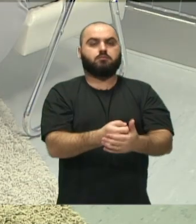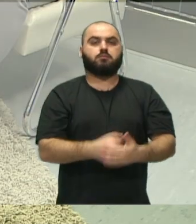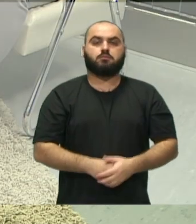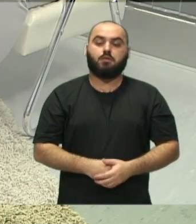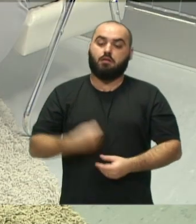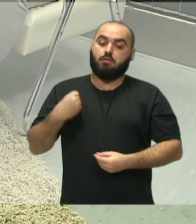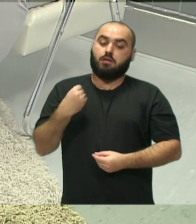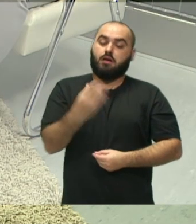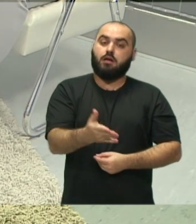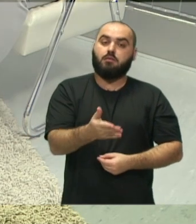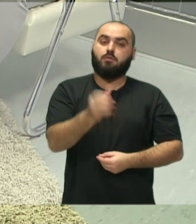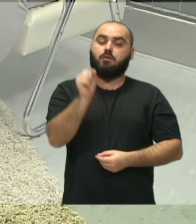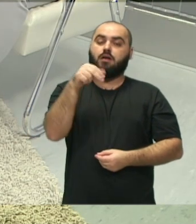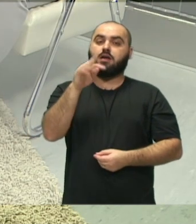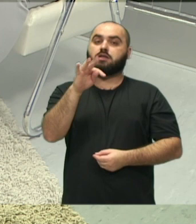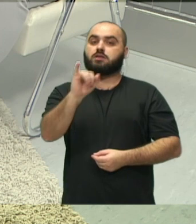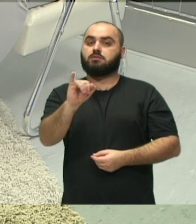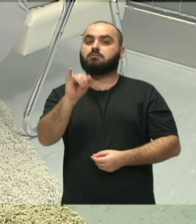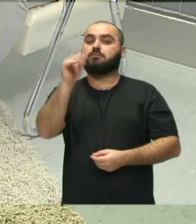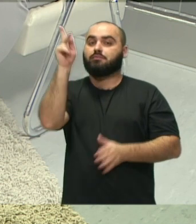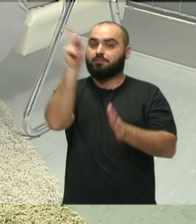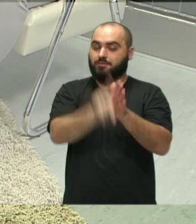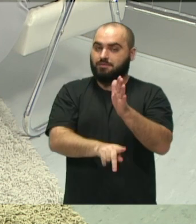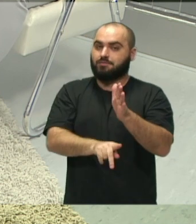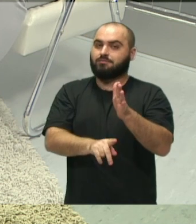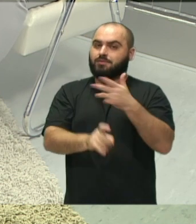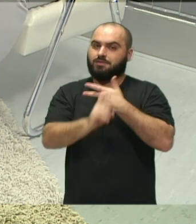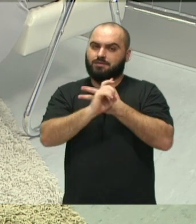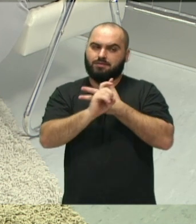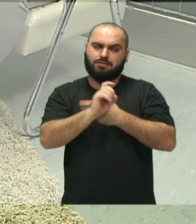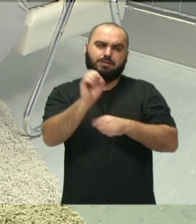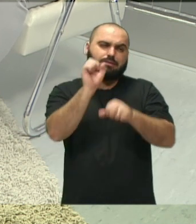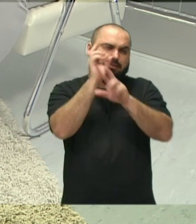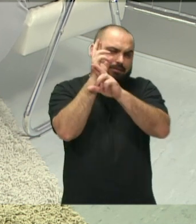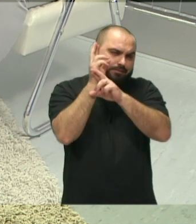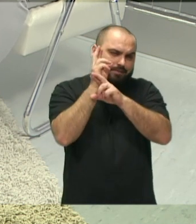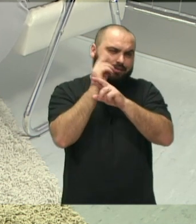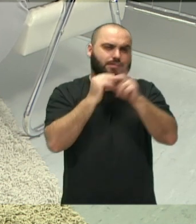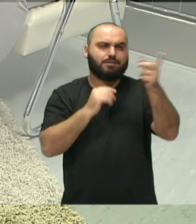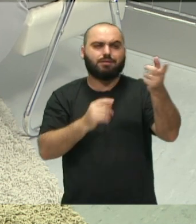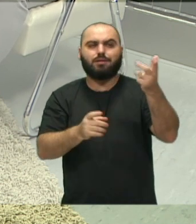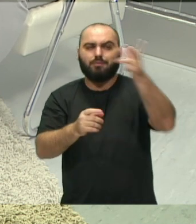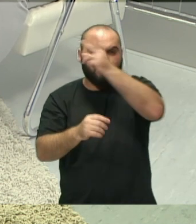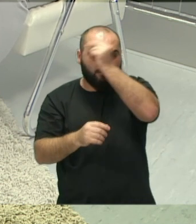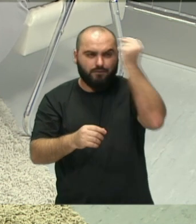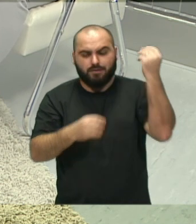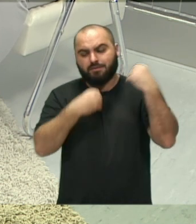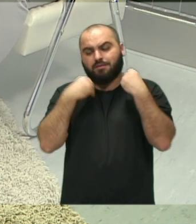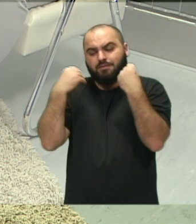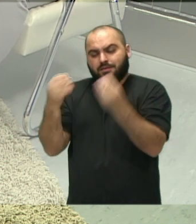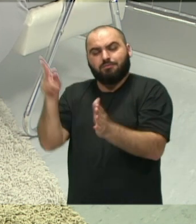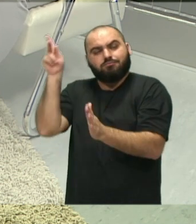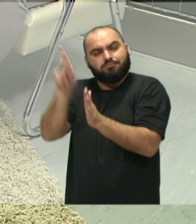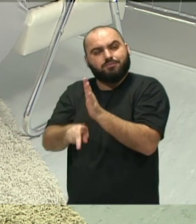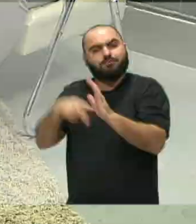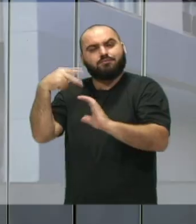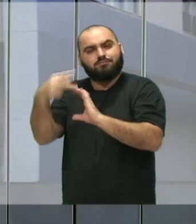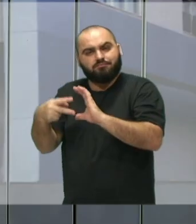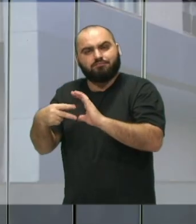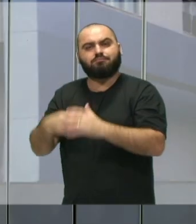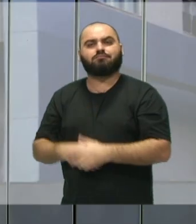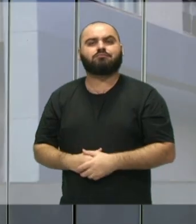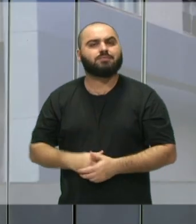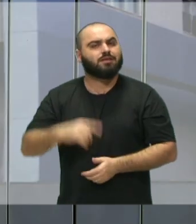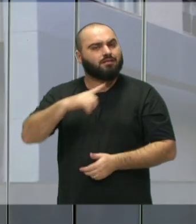para o Executivo e eu gostaria muito, Maurício, que o Executivo mandasse esse projeto aqui para a Câmara. Nós estaríamos dando um